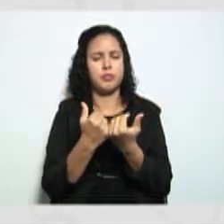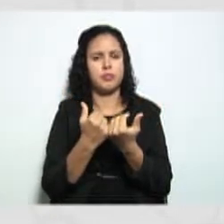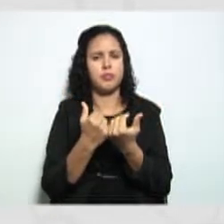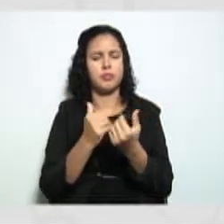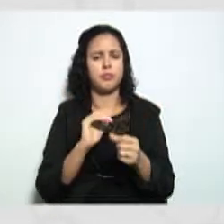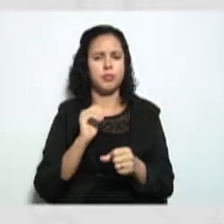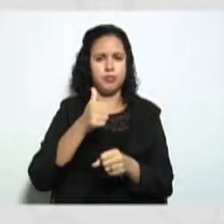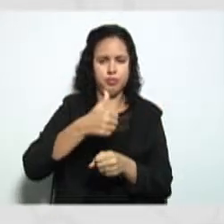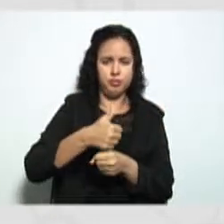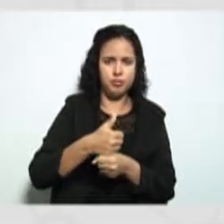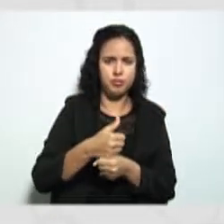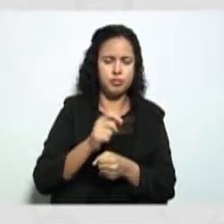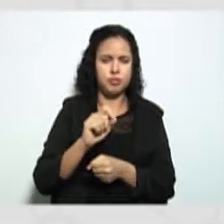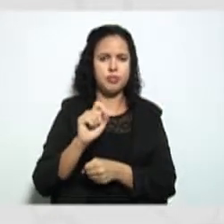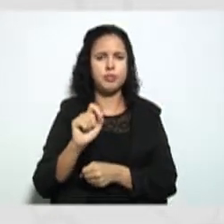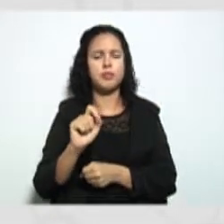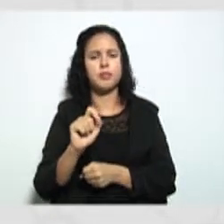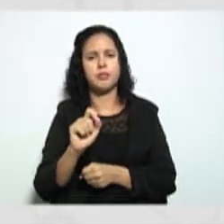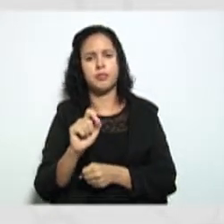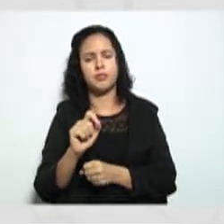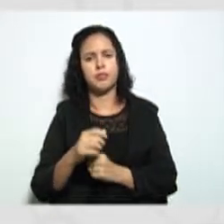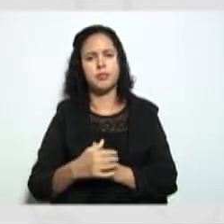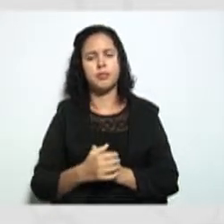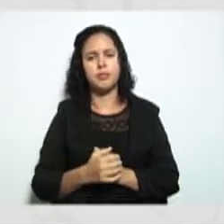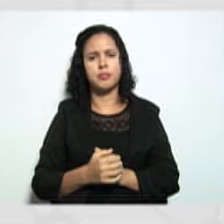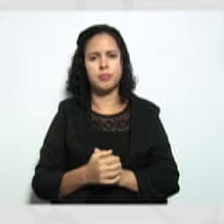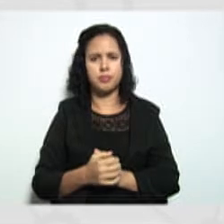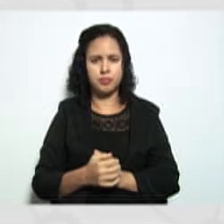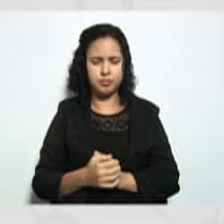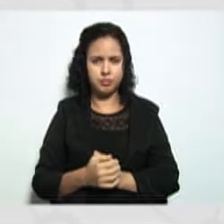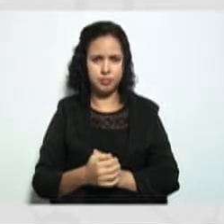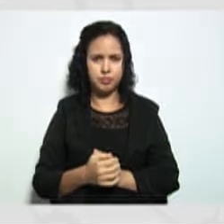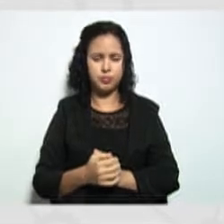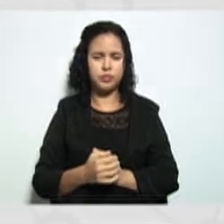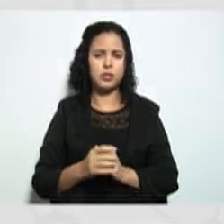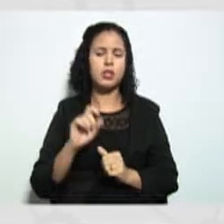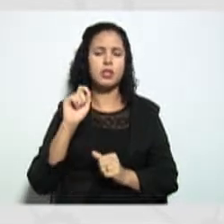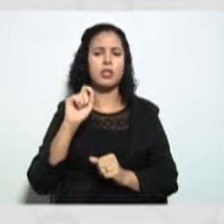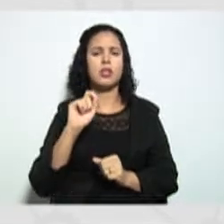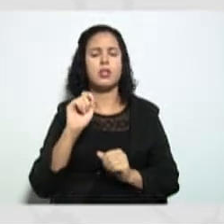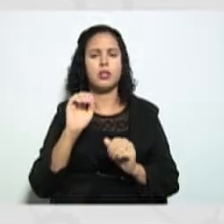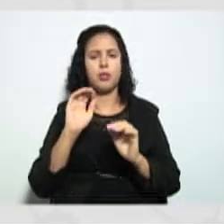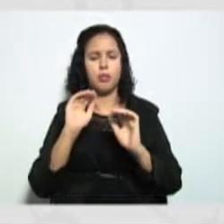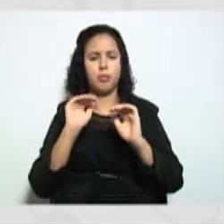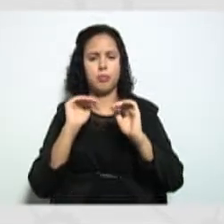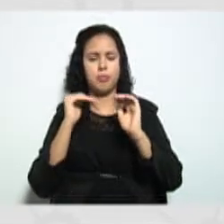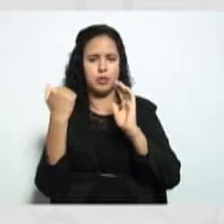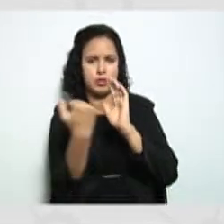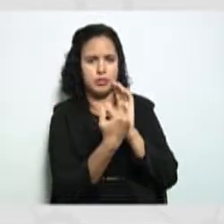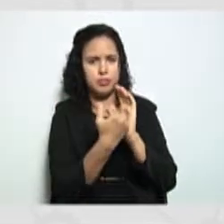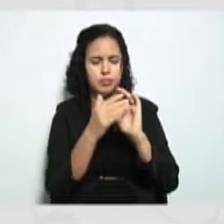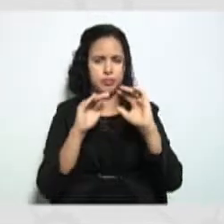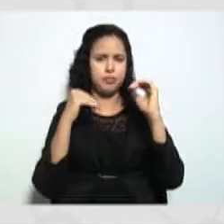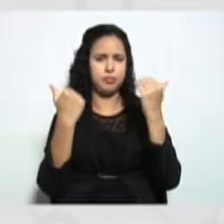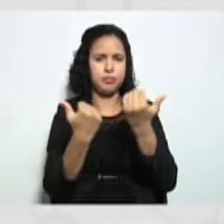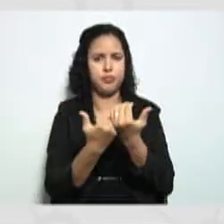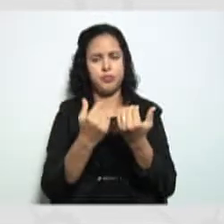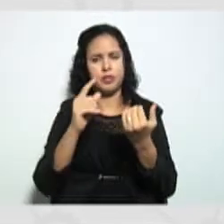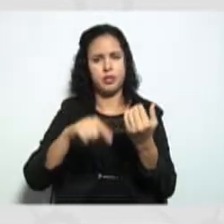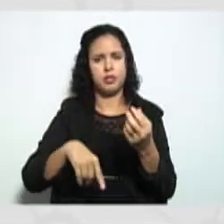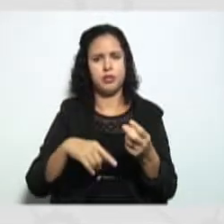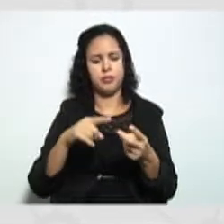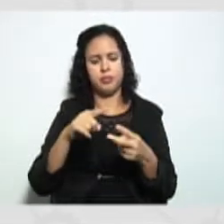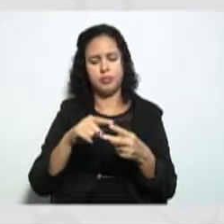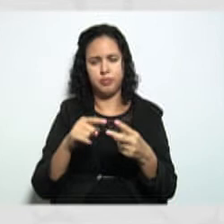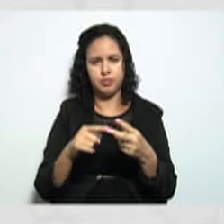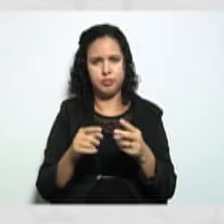o que é subordinado à Assembleia? Os órgãos que estão subordinados são, então, os conselhos de administração e o conselho fiscal.